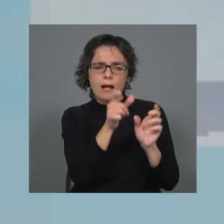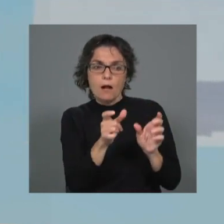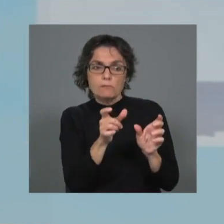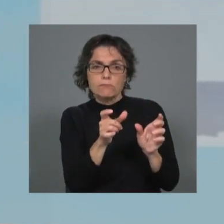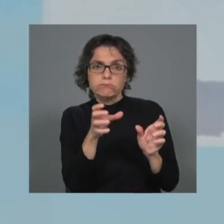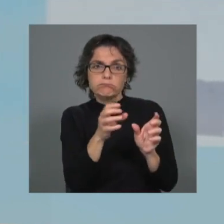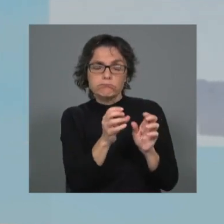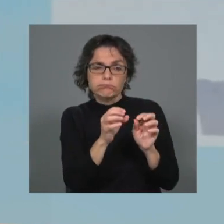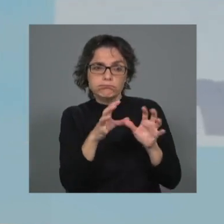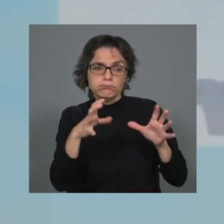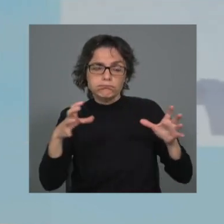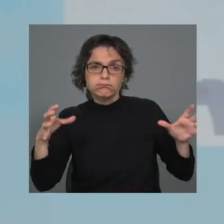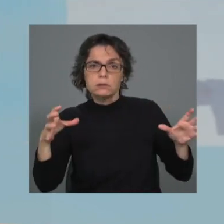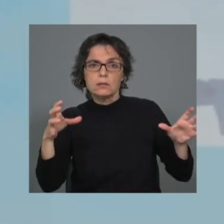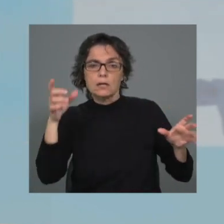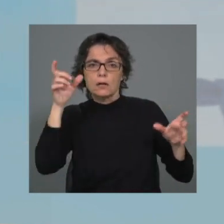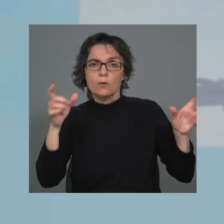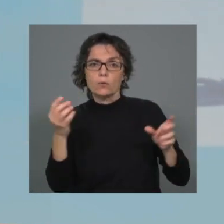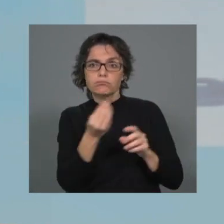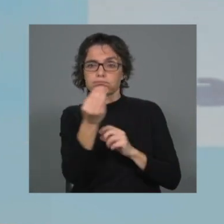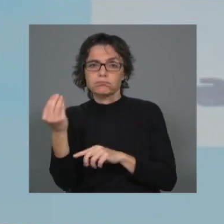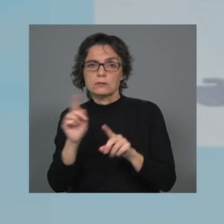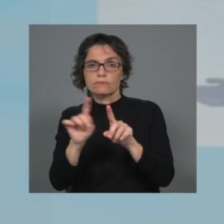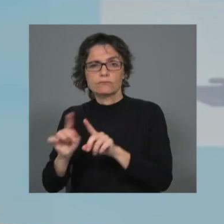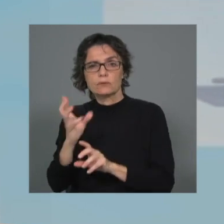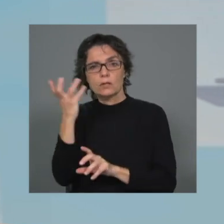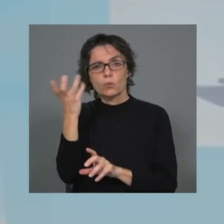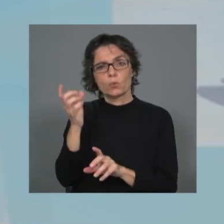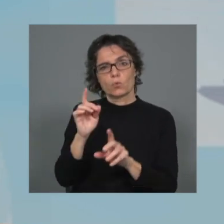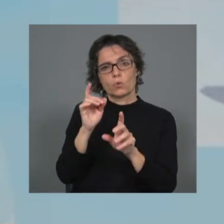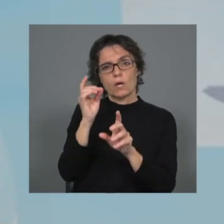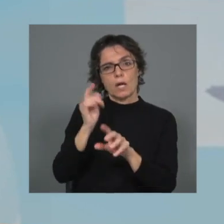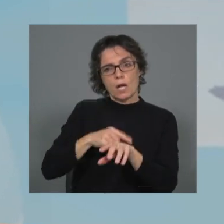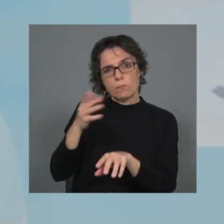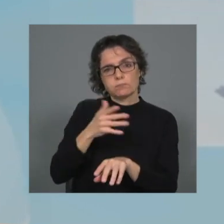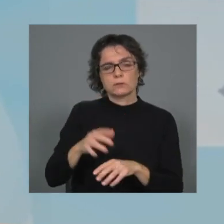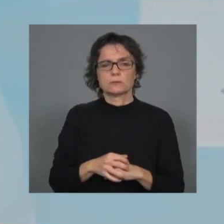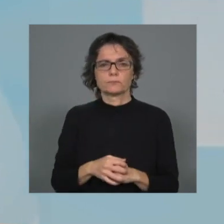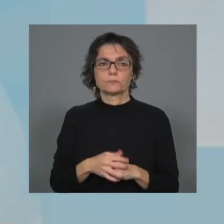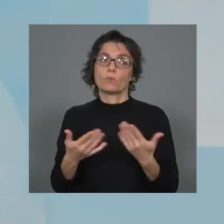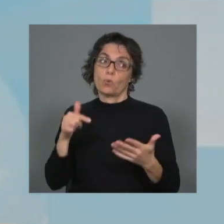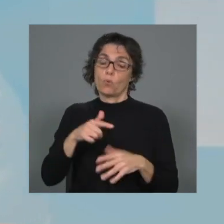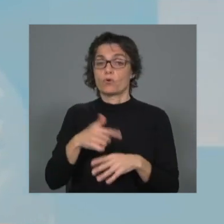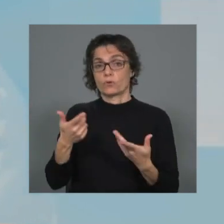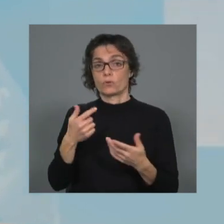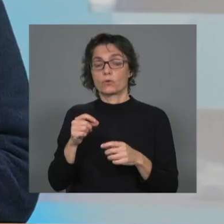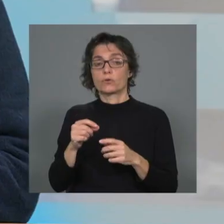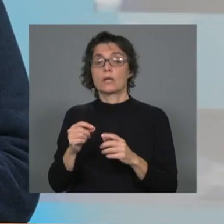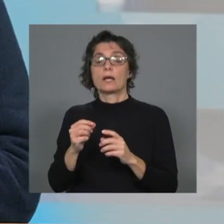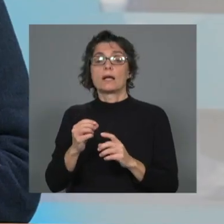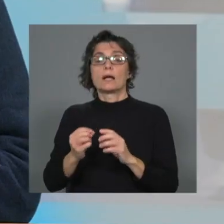de diferentes culturas, de diferentes épocas? O presépio, como nós o entendemos hoje, na sua representação, nasce sobretudo com São Francisco de